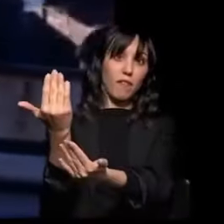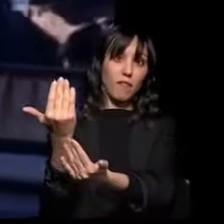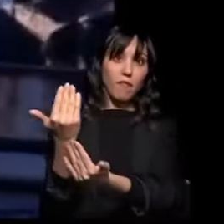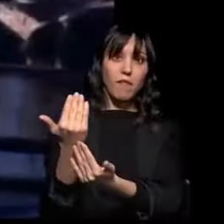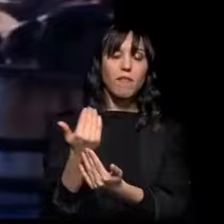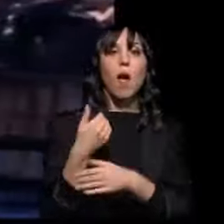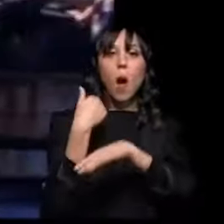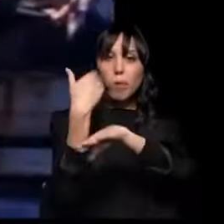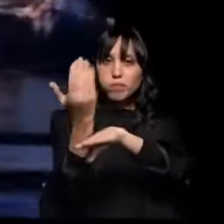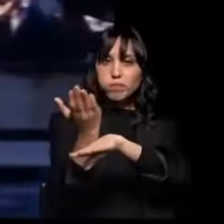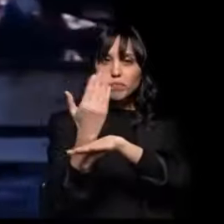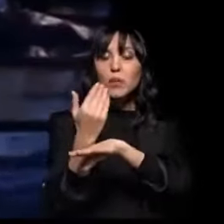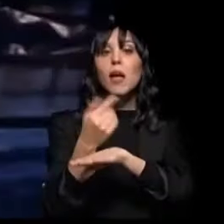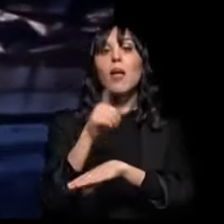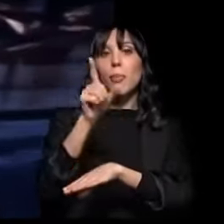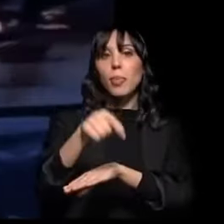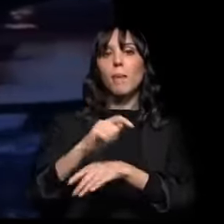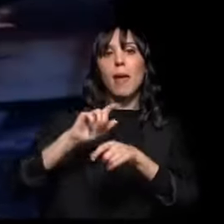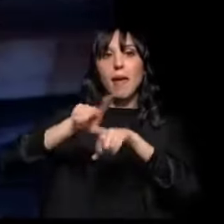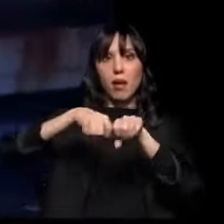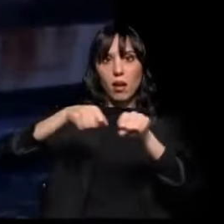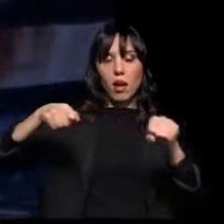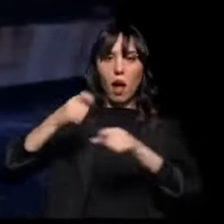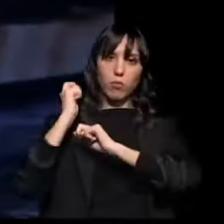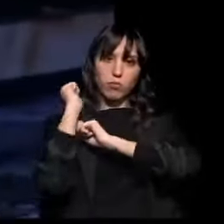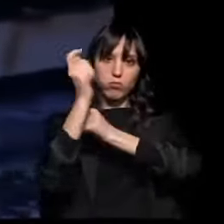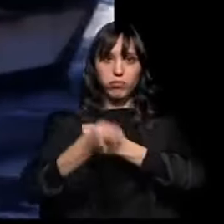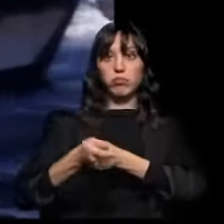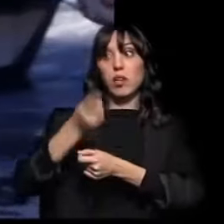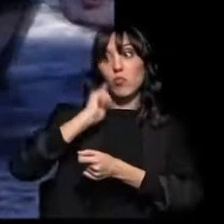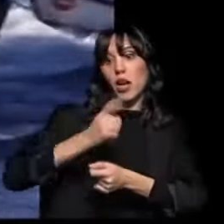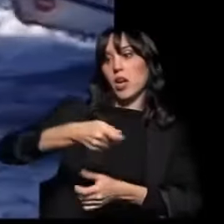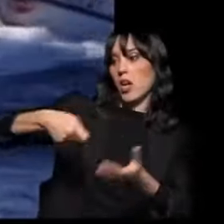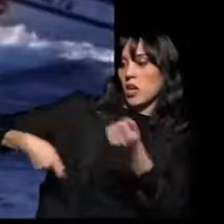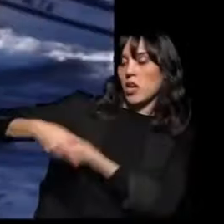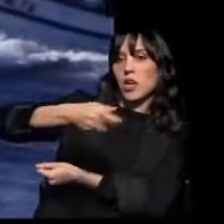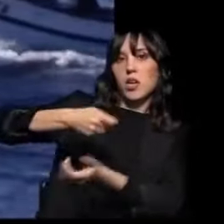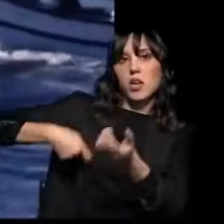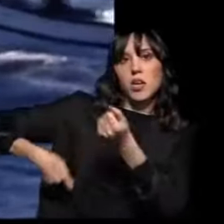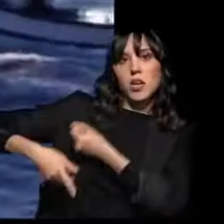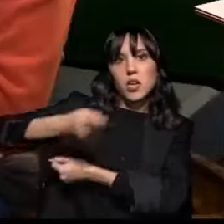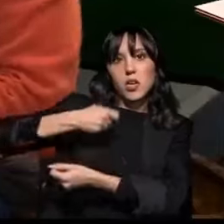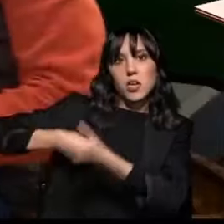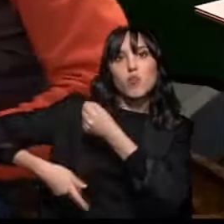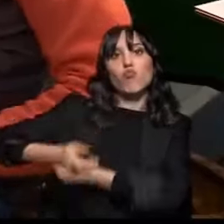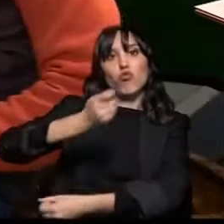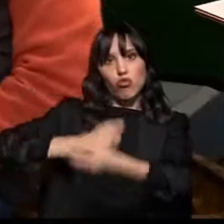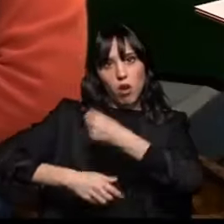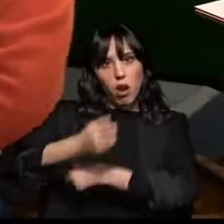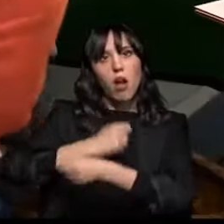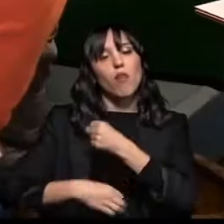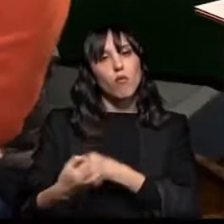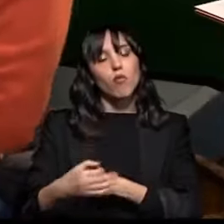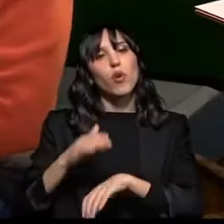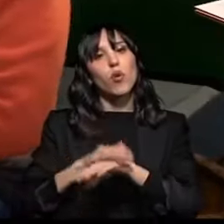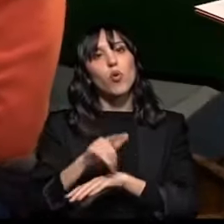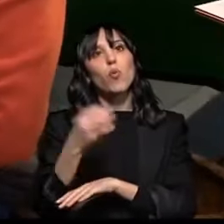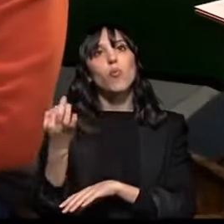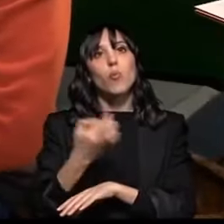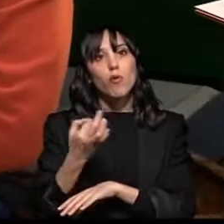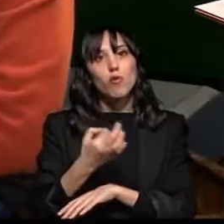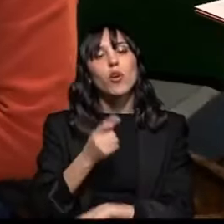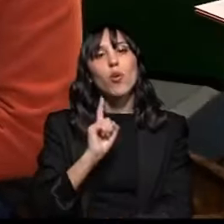do barco atirava um cabo, a mulher passava para as outras e começava a puxar. Foi por isso que veio o ala à